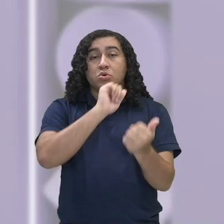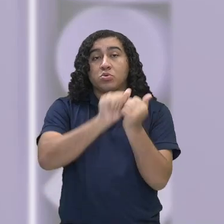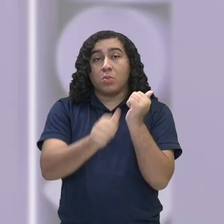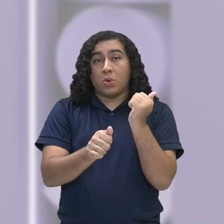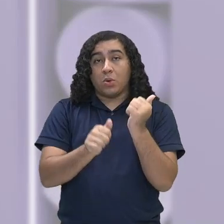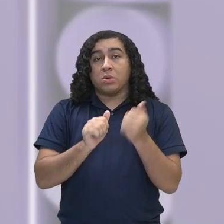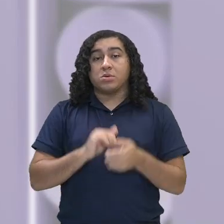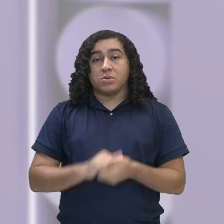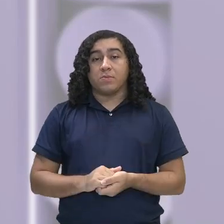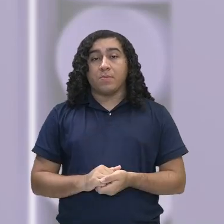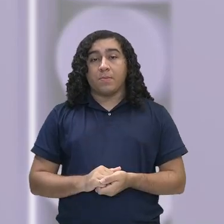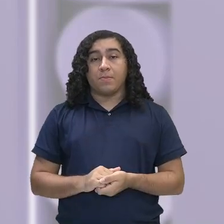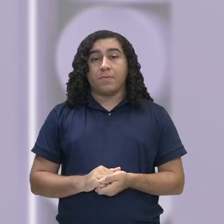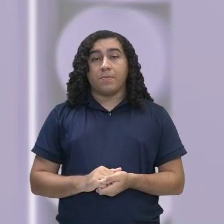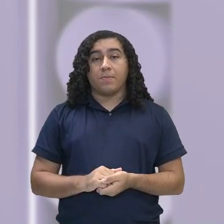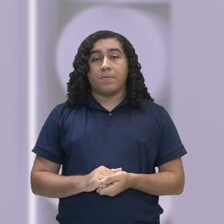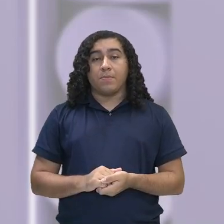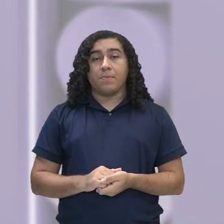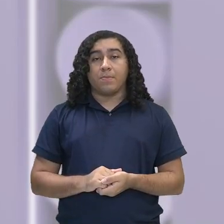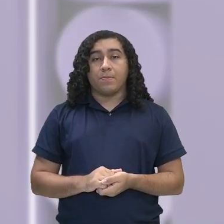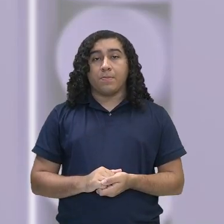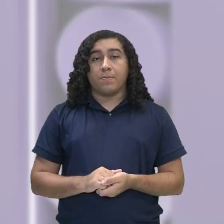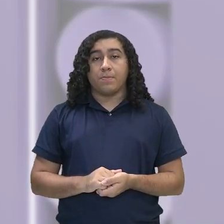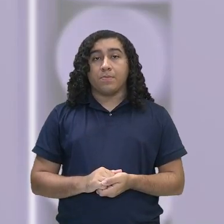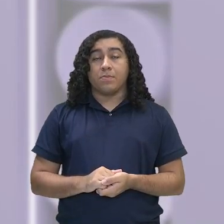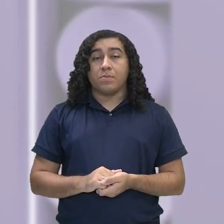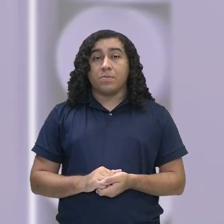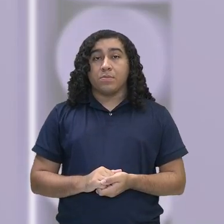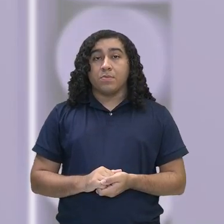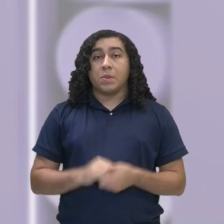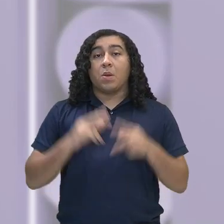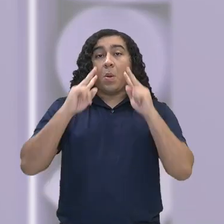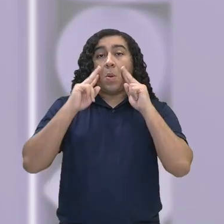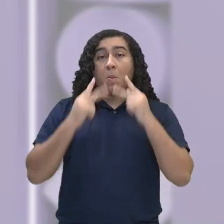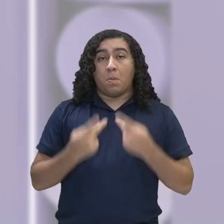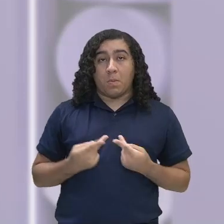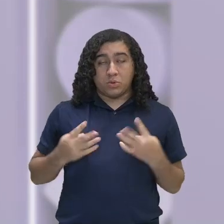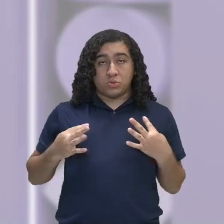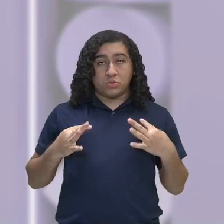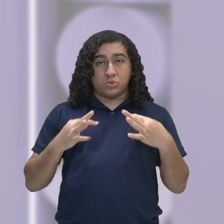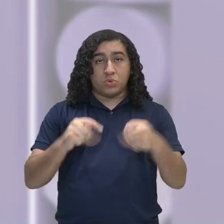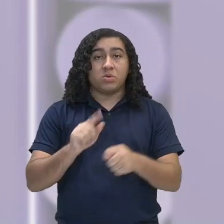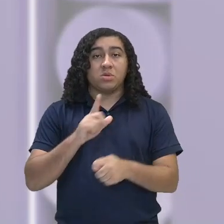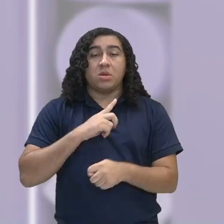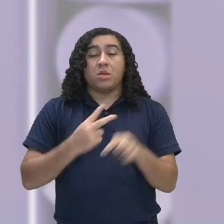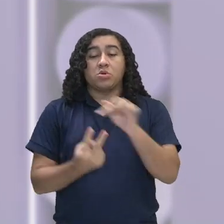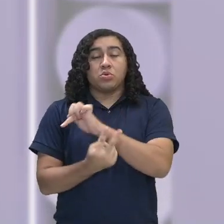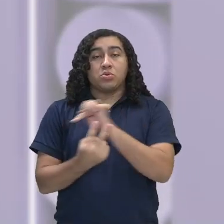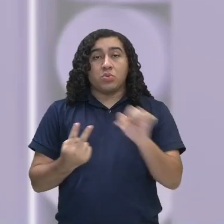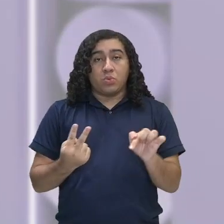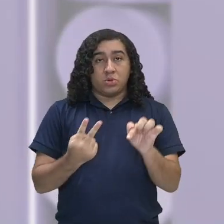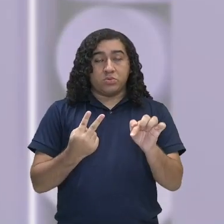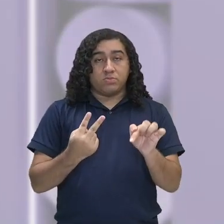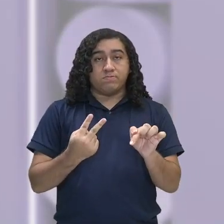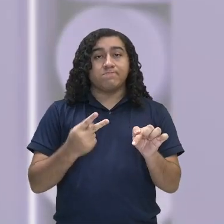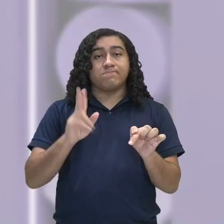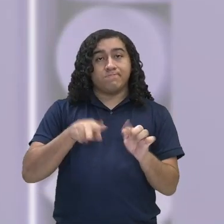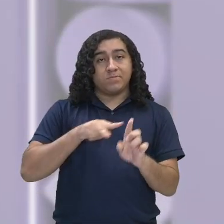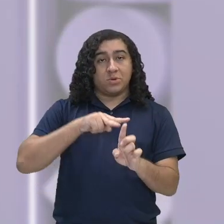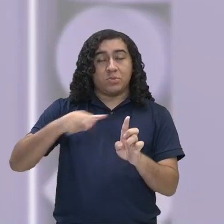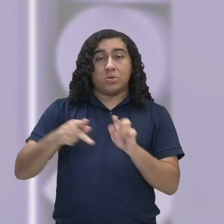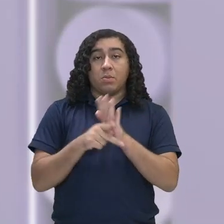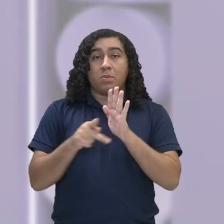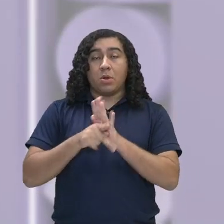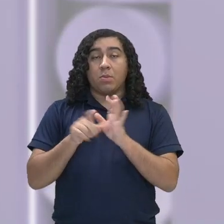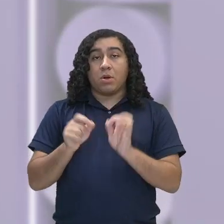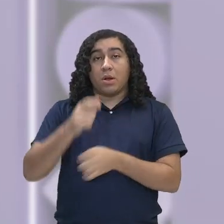esportes. Então, todo ser humano tem essas duas dimensões de razão e emoção.